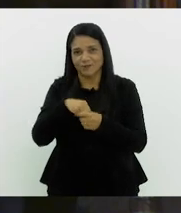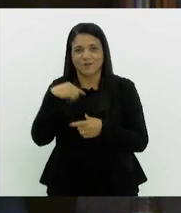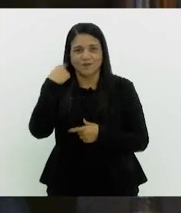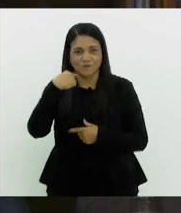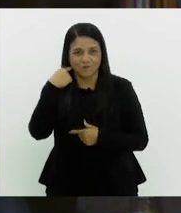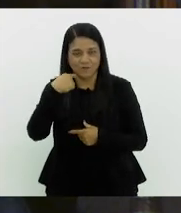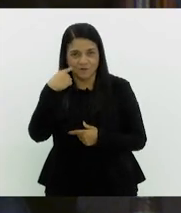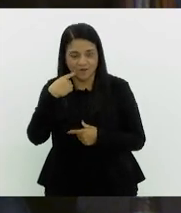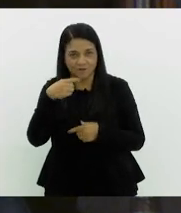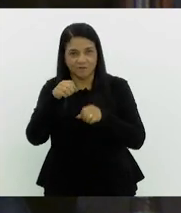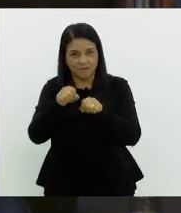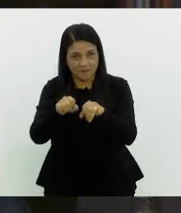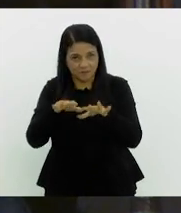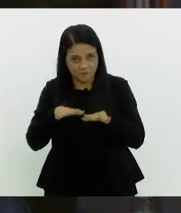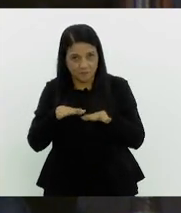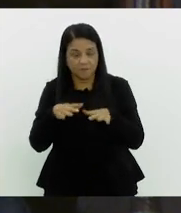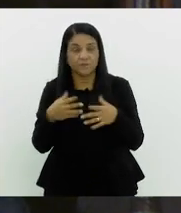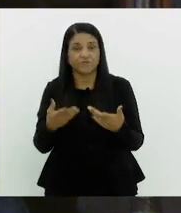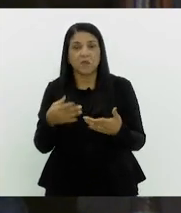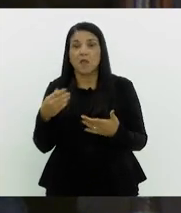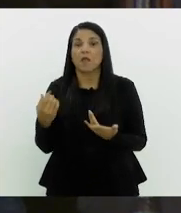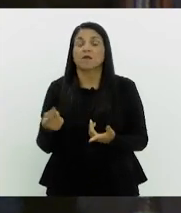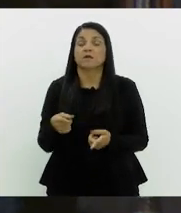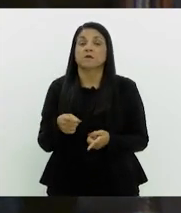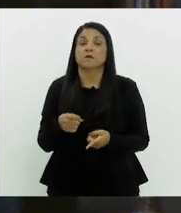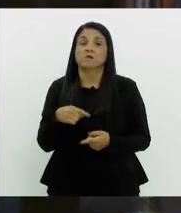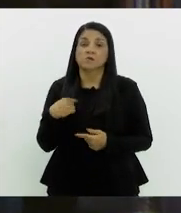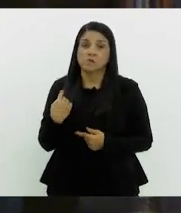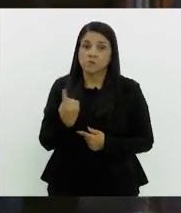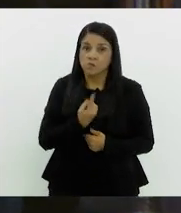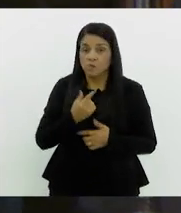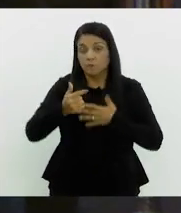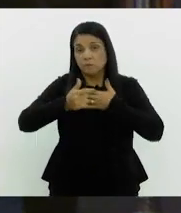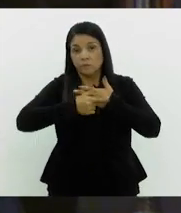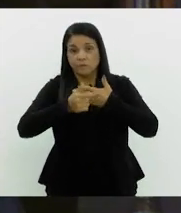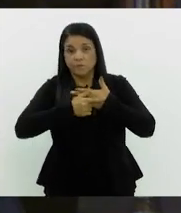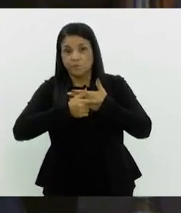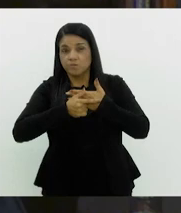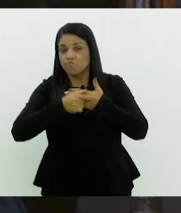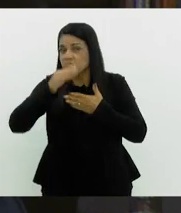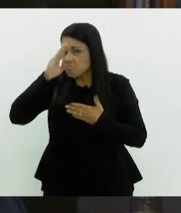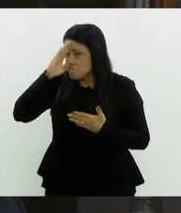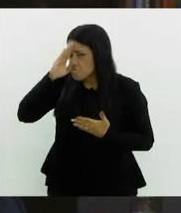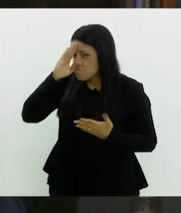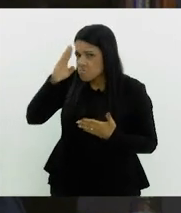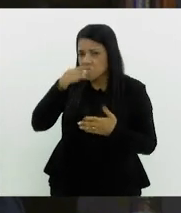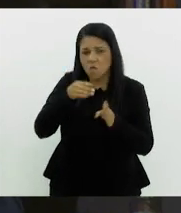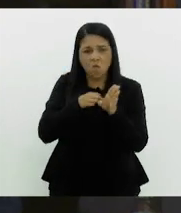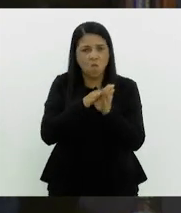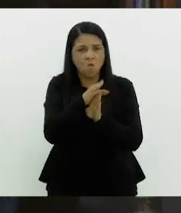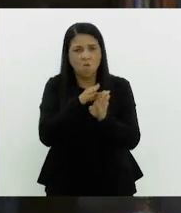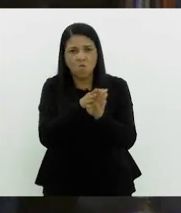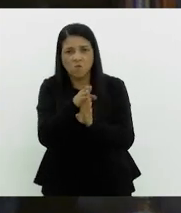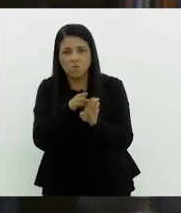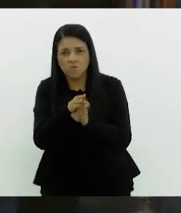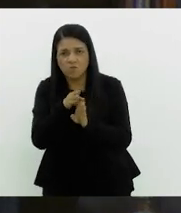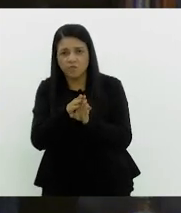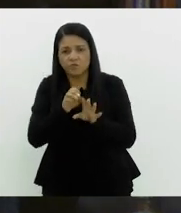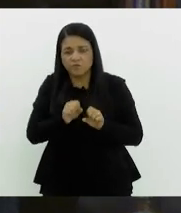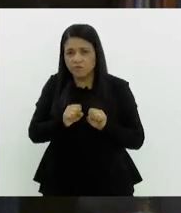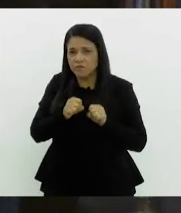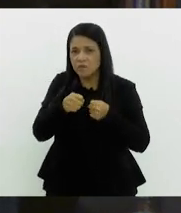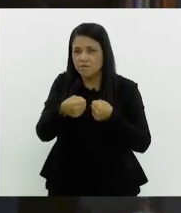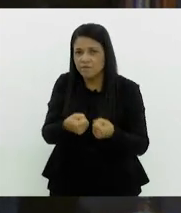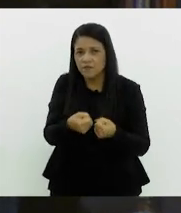importantes ou relevantes. Nós temos um papel fundamental na orientação e na defesa do